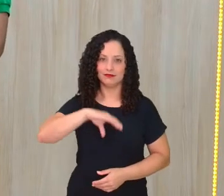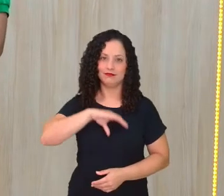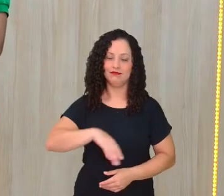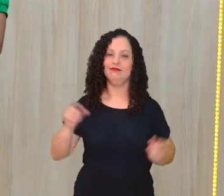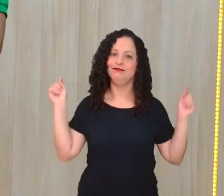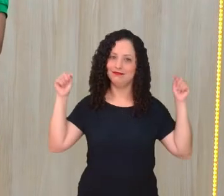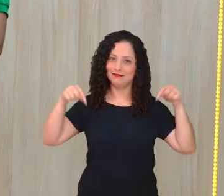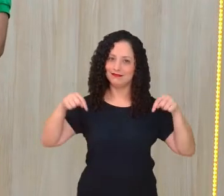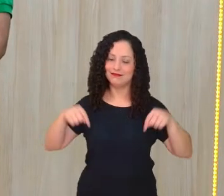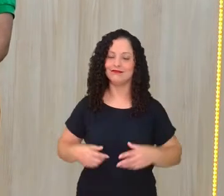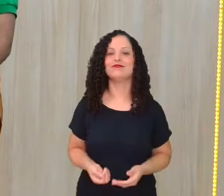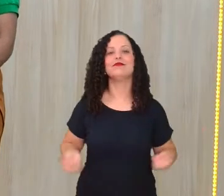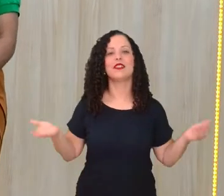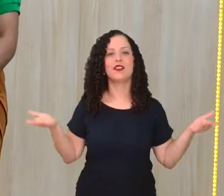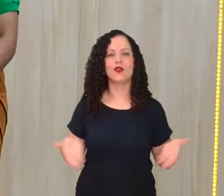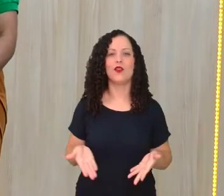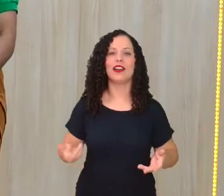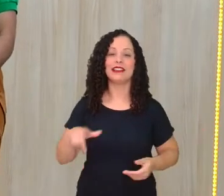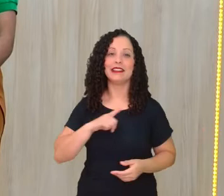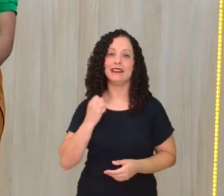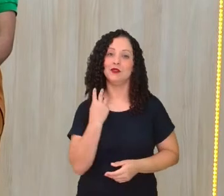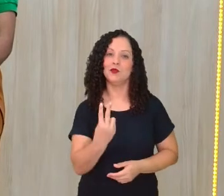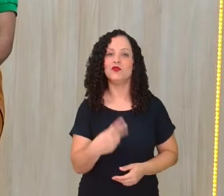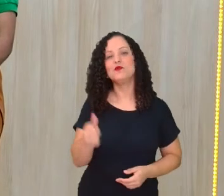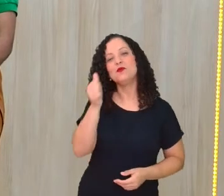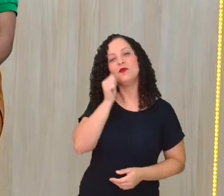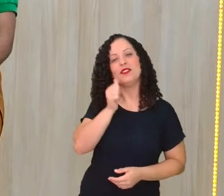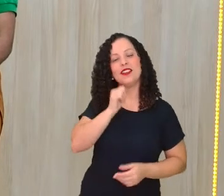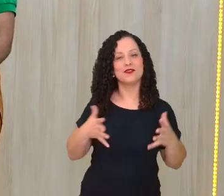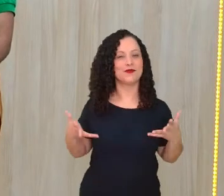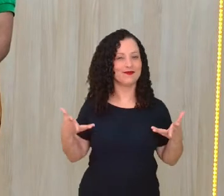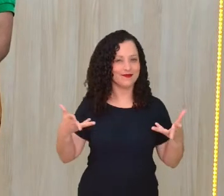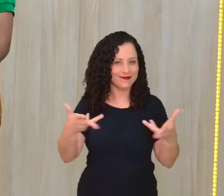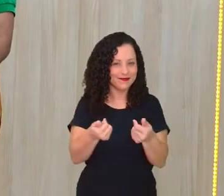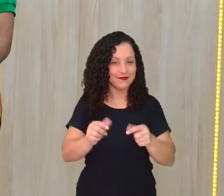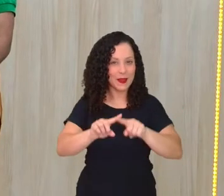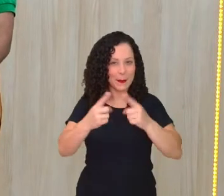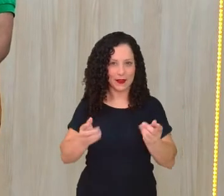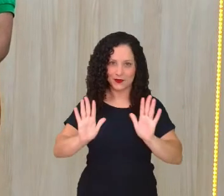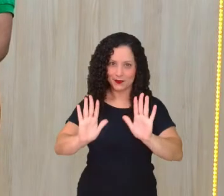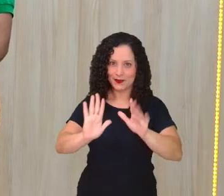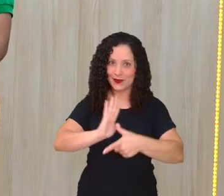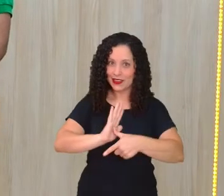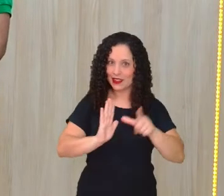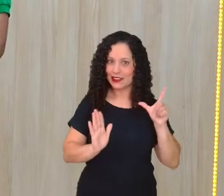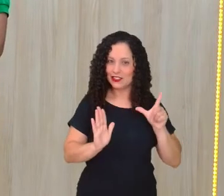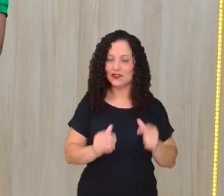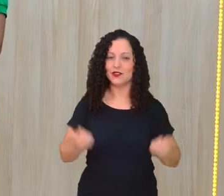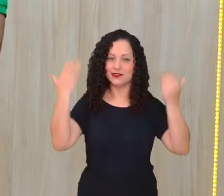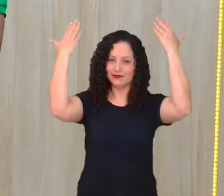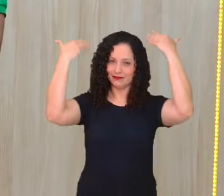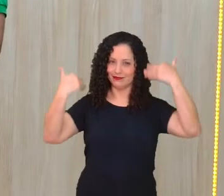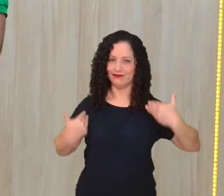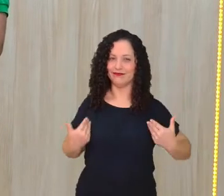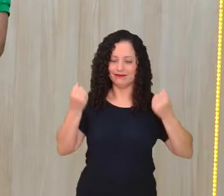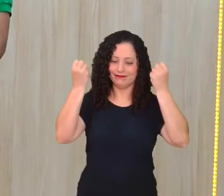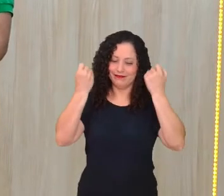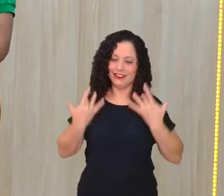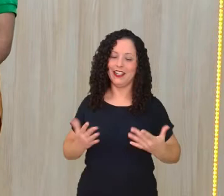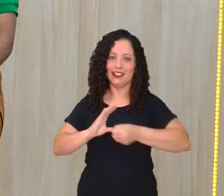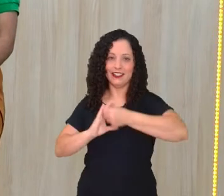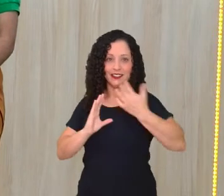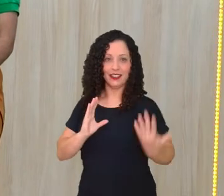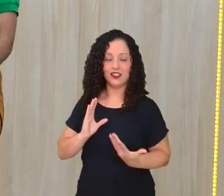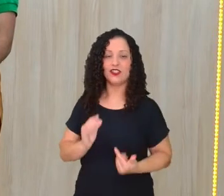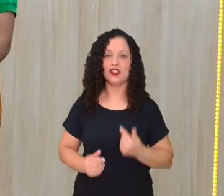tá certo? Eu tô aqui na companhia de duas mulheres maravilhosas, mas antes de apresentá-las para vocês, eu vou me autodescrever, tá certo? Eu sou